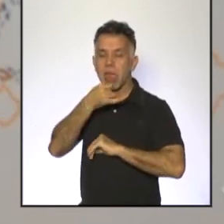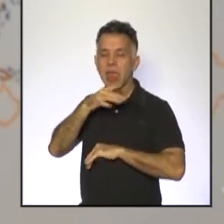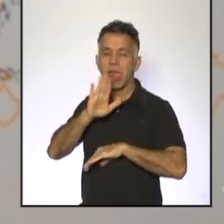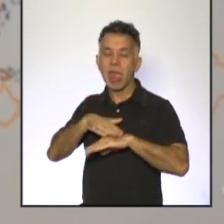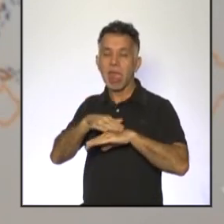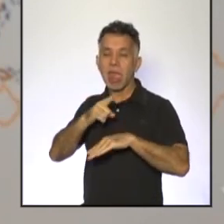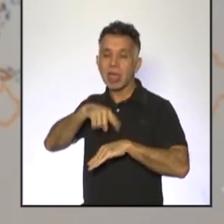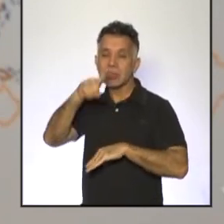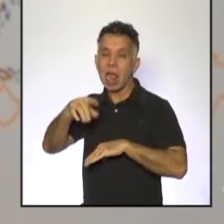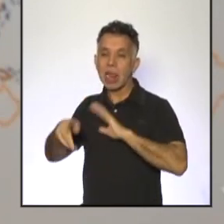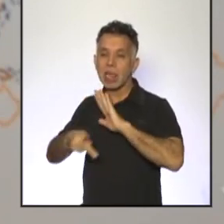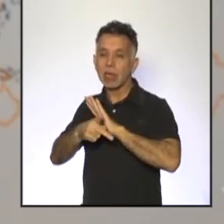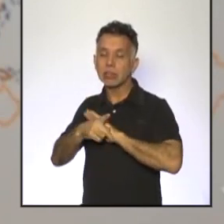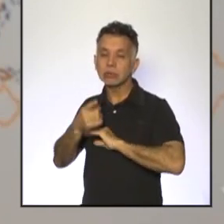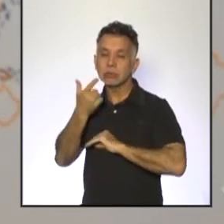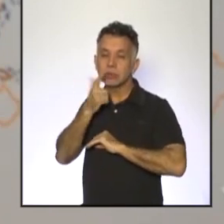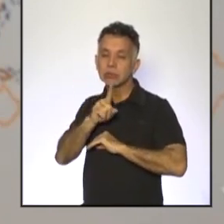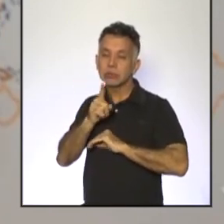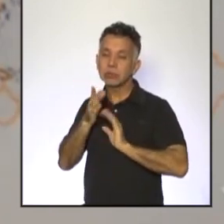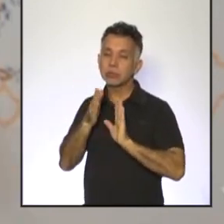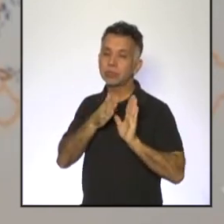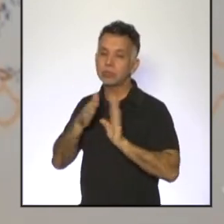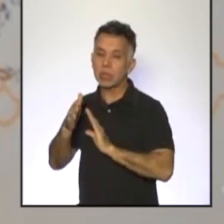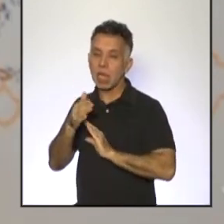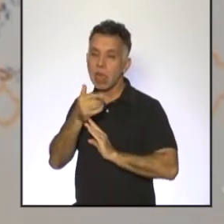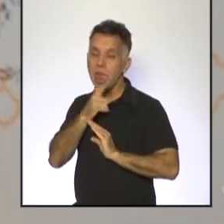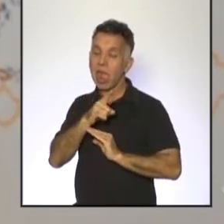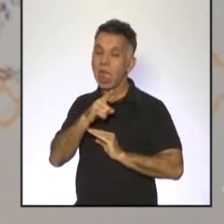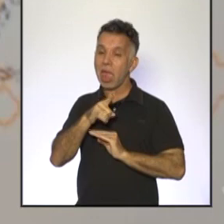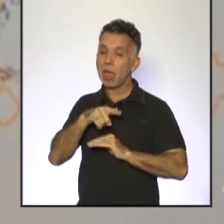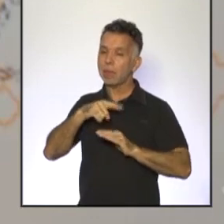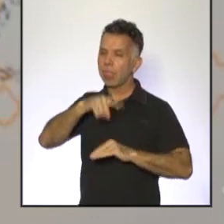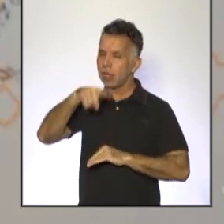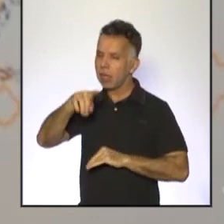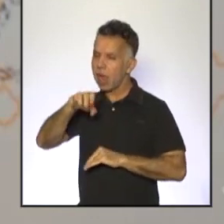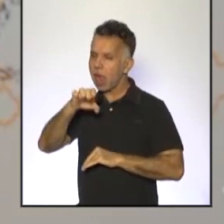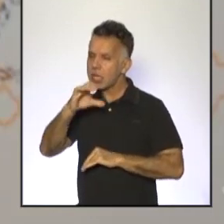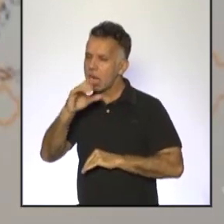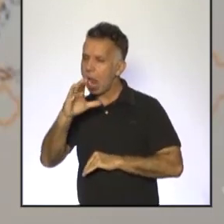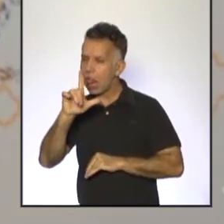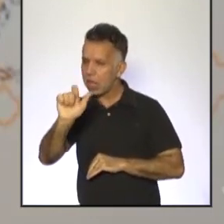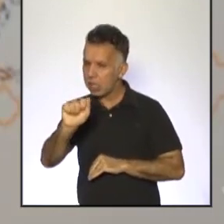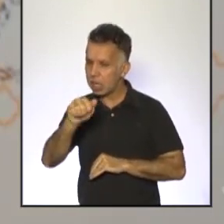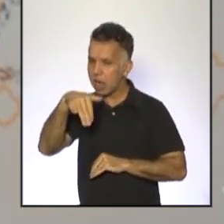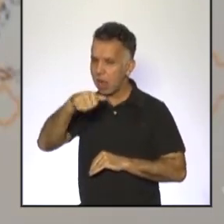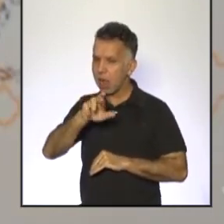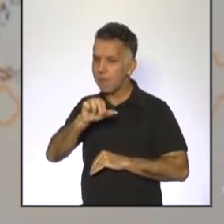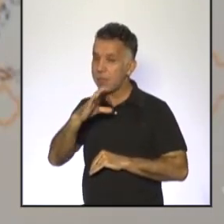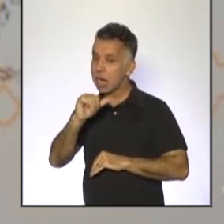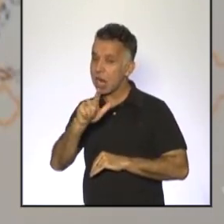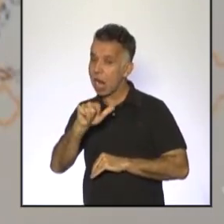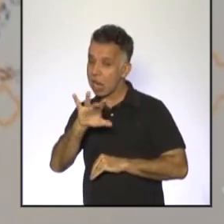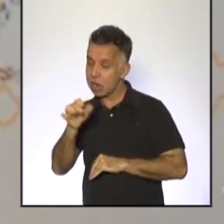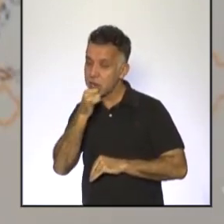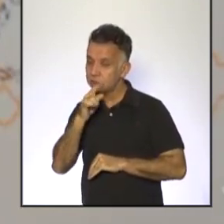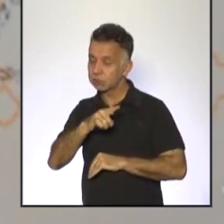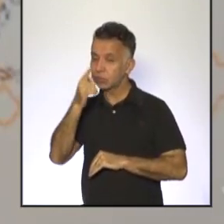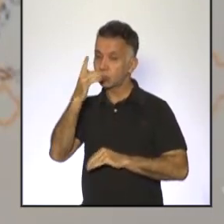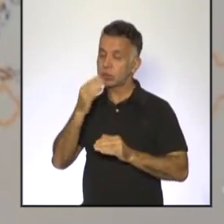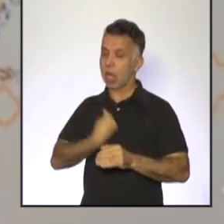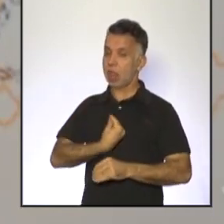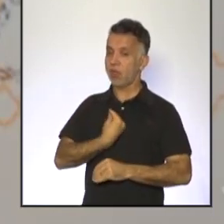em 1902. A escala de Mercalli tem bases subjetivas, empíricas, da